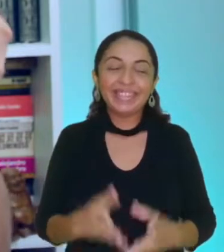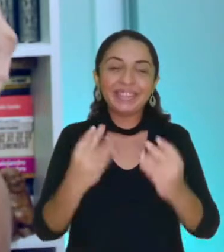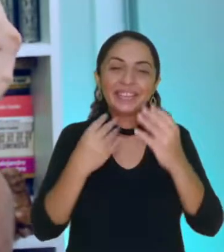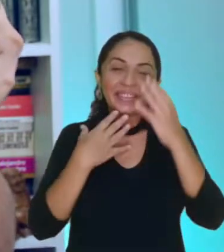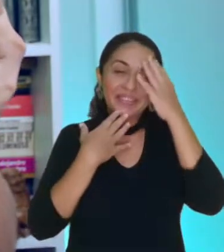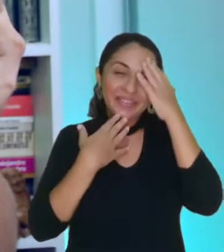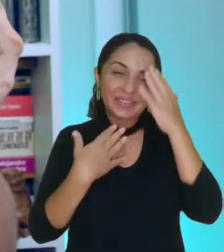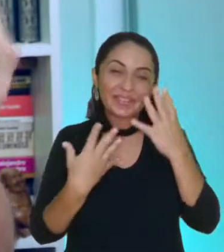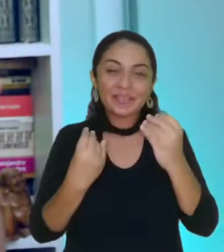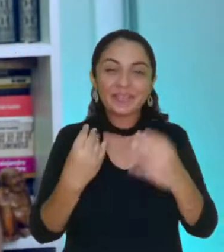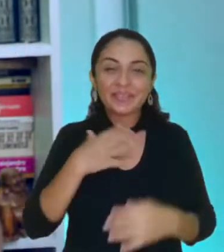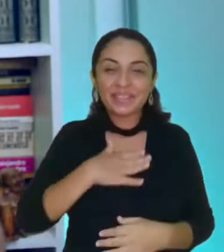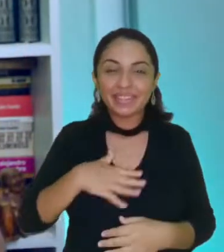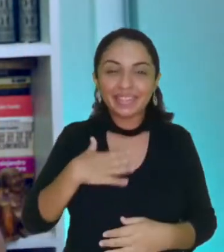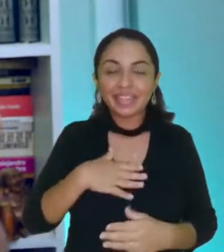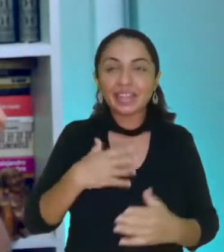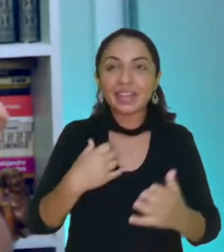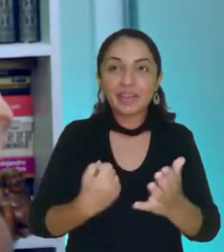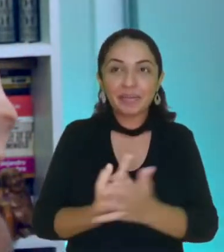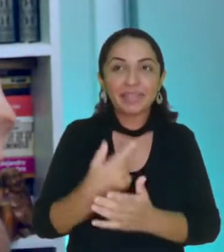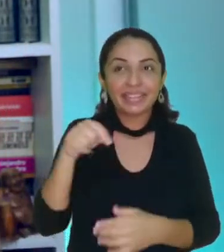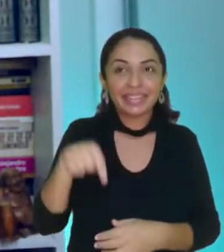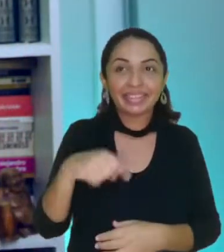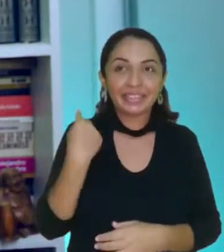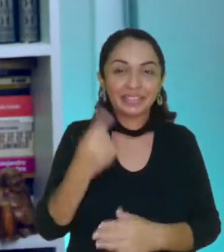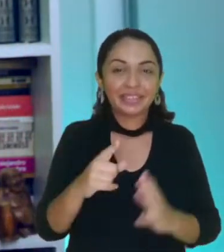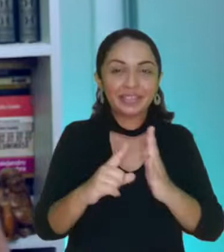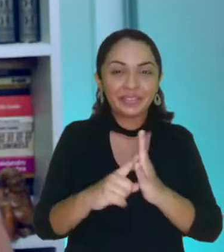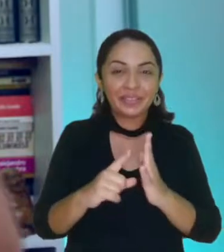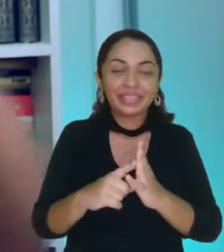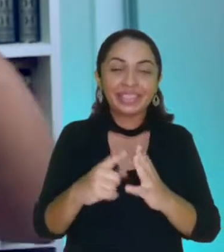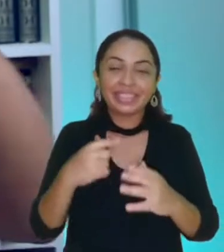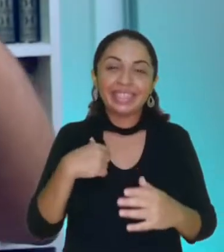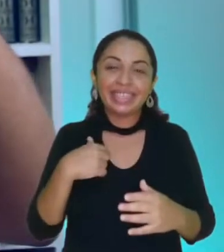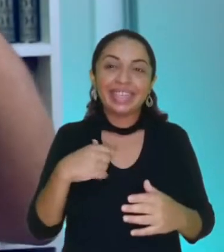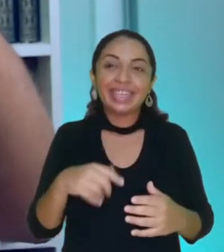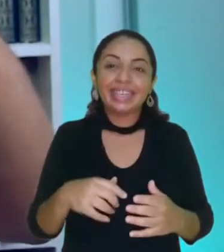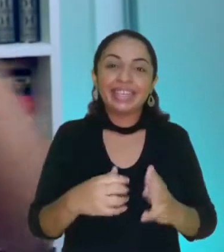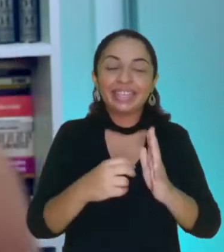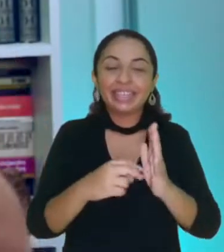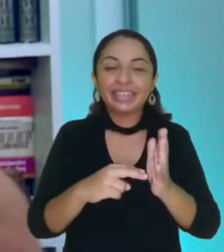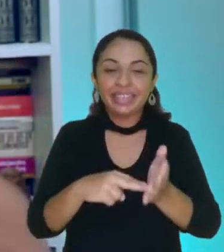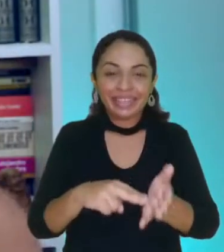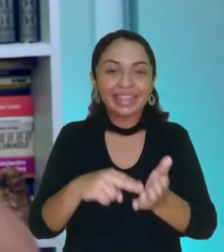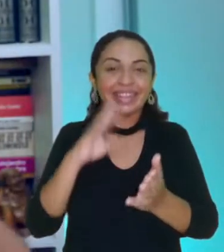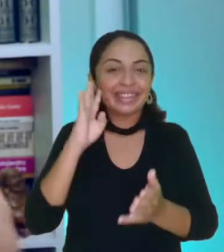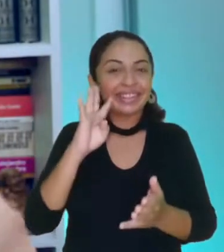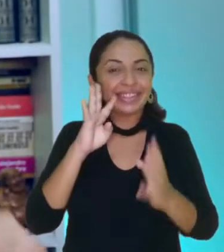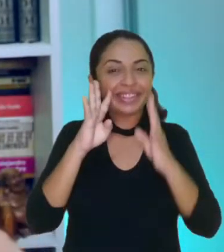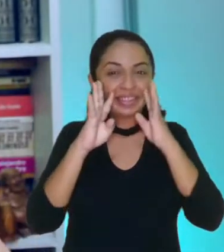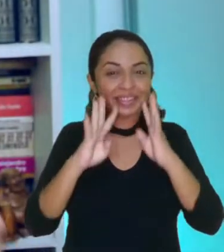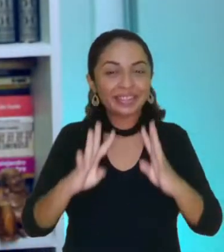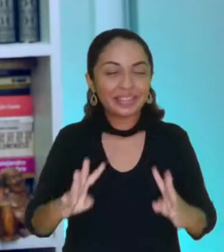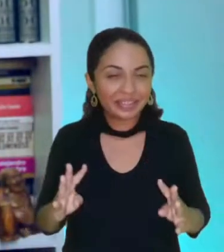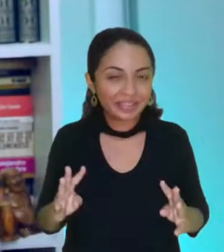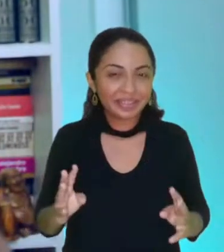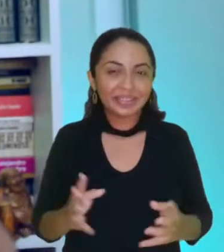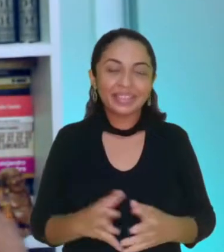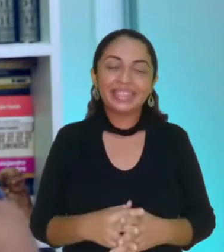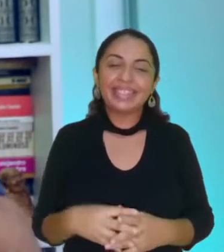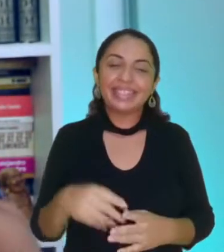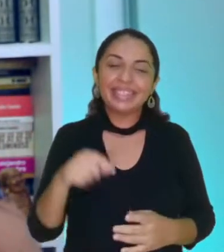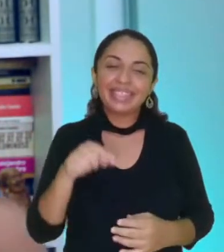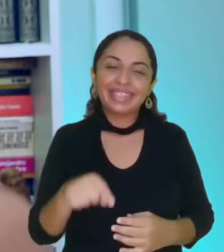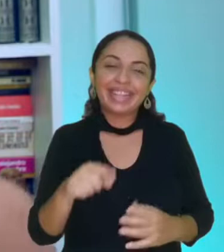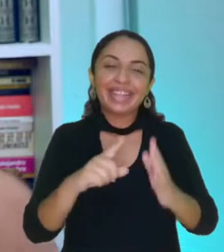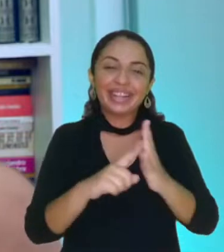Muito obrigado, é tanta felicidade por você ter escolhido o Sebo do Formiga que nem cabe aqui. Recadinho legal, atencioso lá o pessoal do